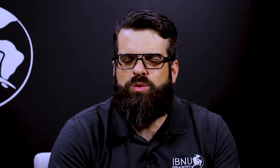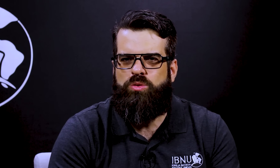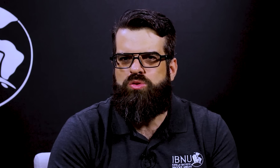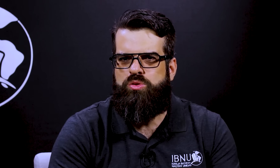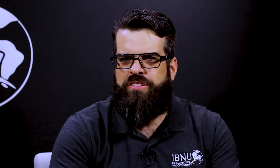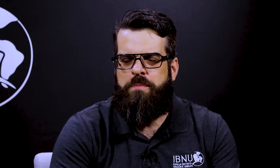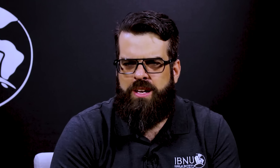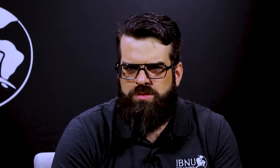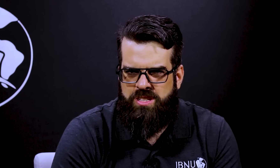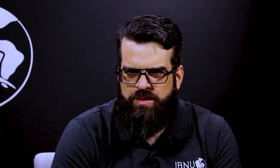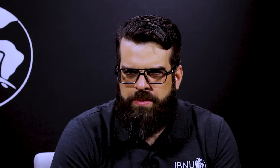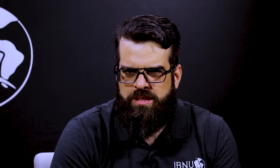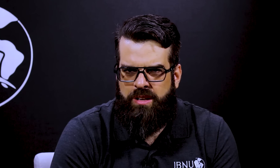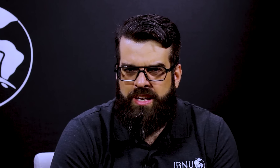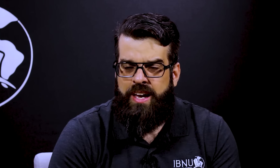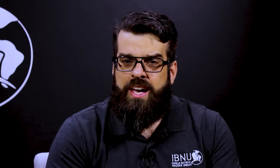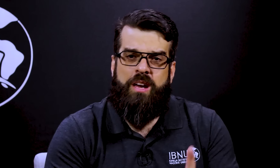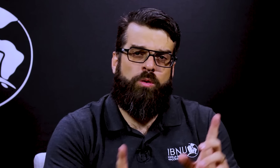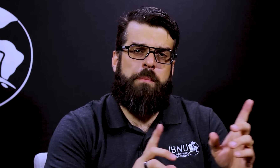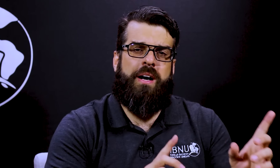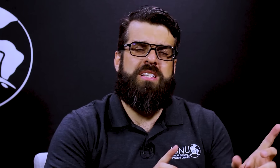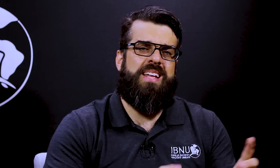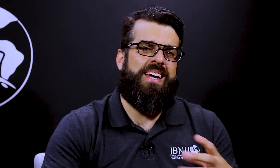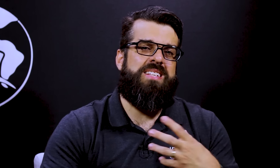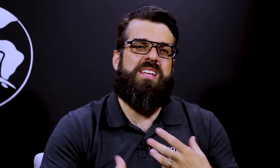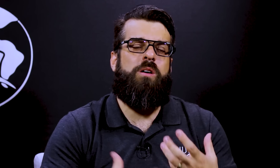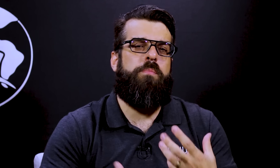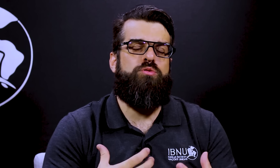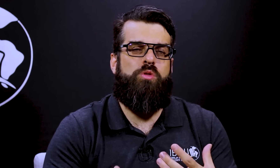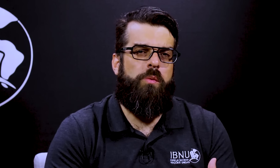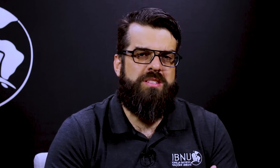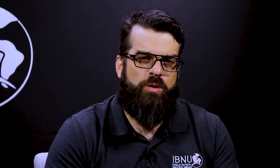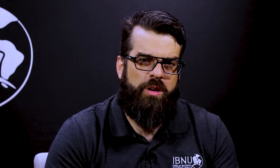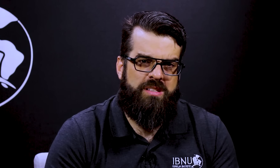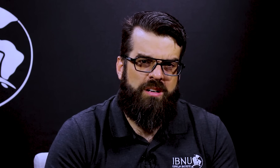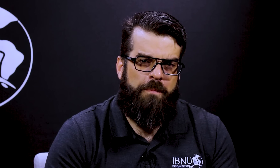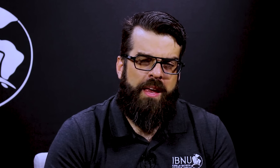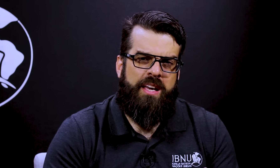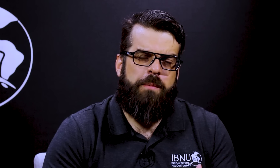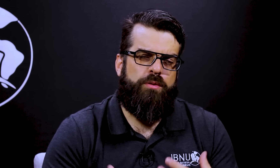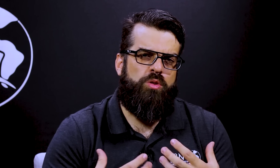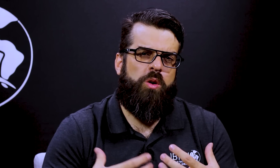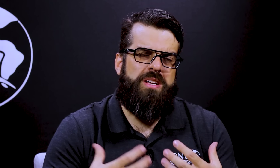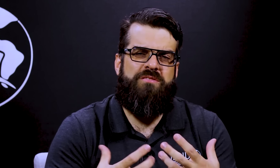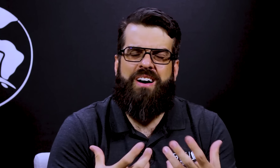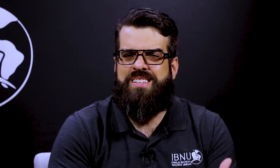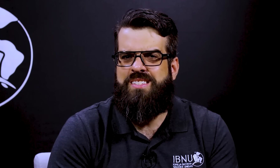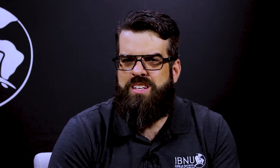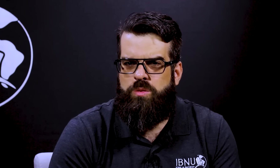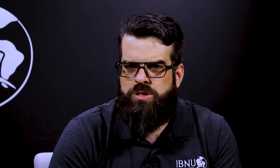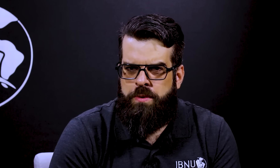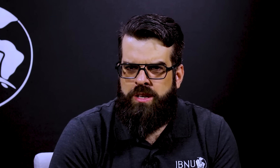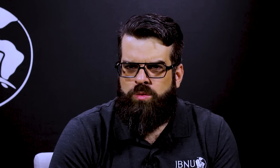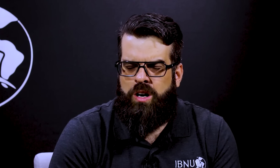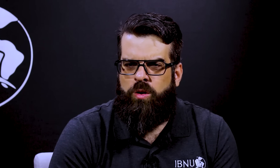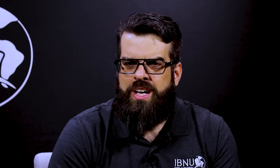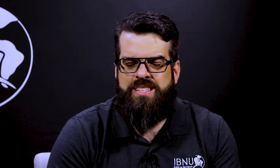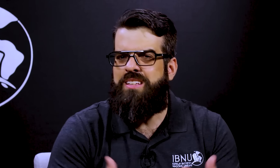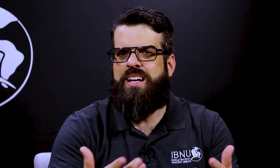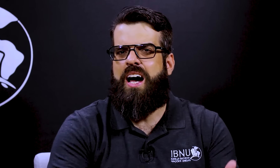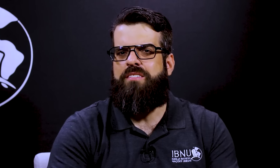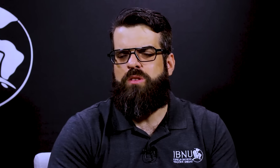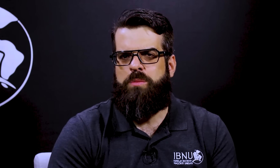perseverar a todos os sofrimentos que estavam passando ali, em contrapartida aqueles que não possuíam essa conexão, que possuíam esse vazio